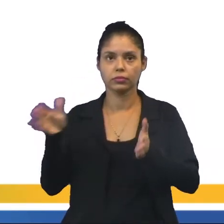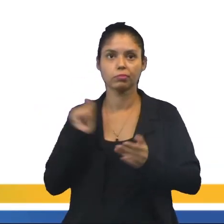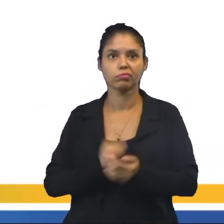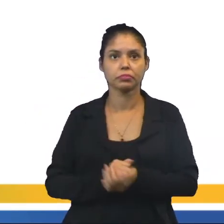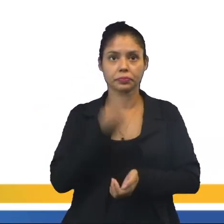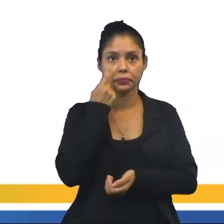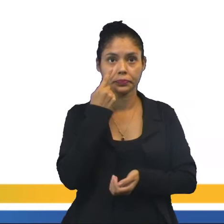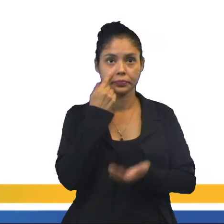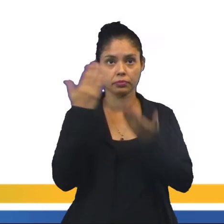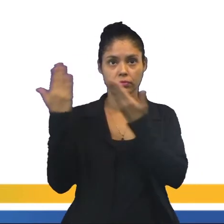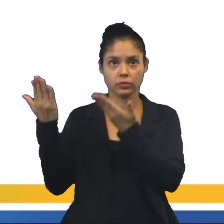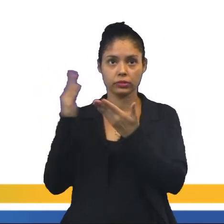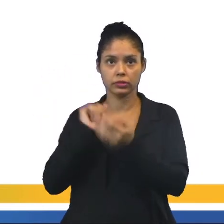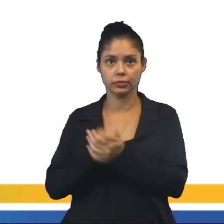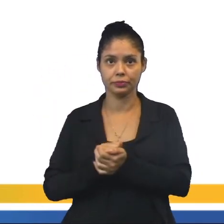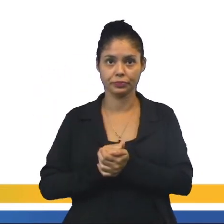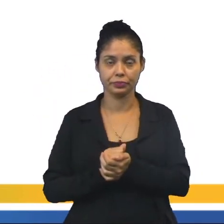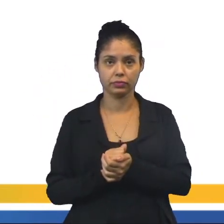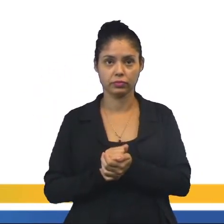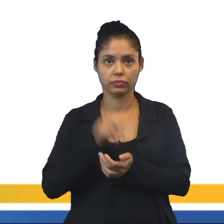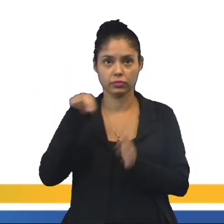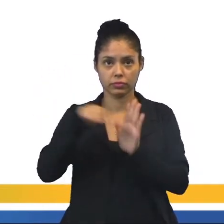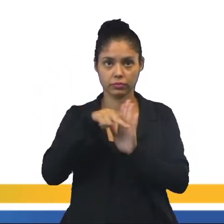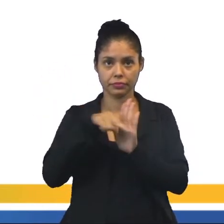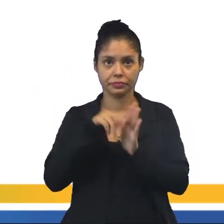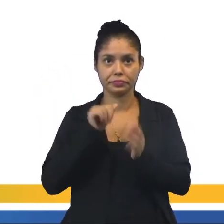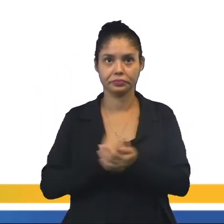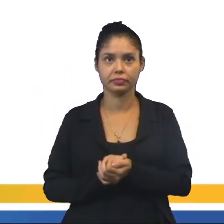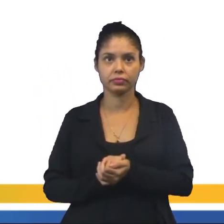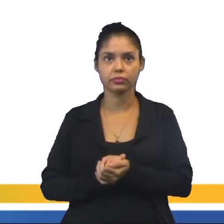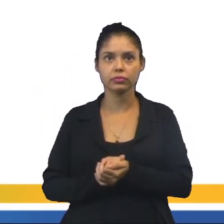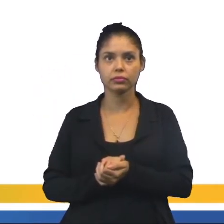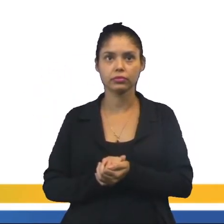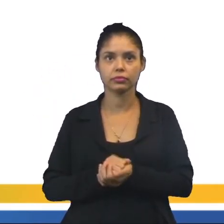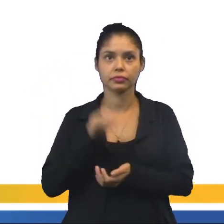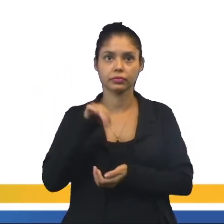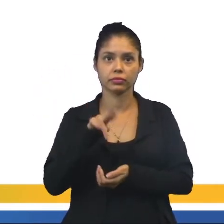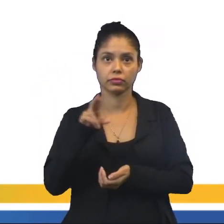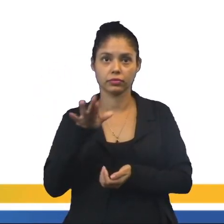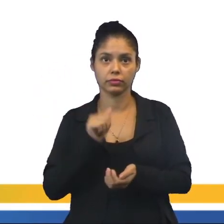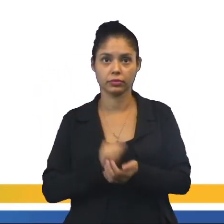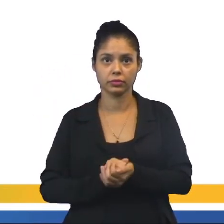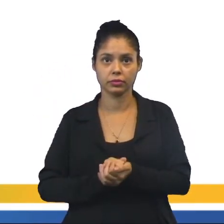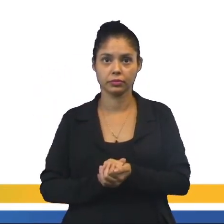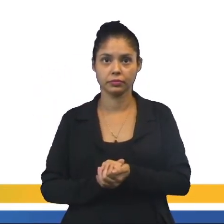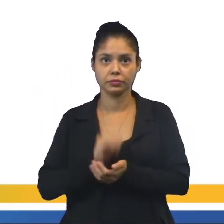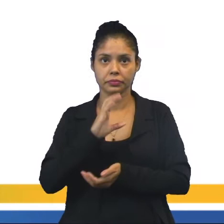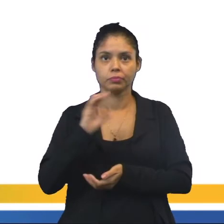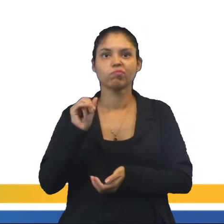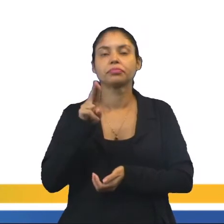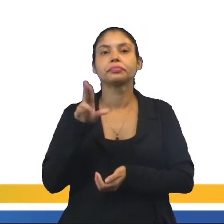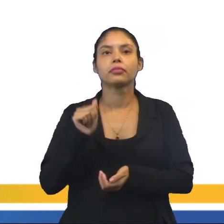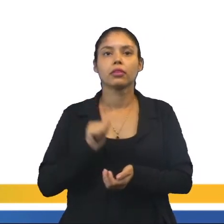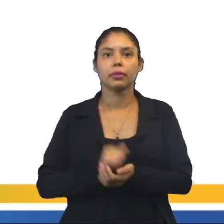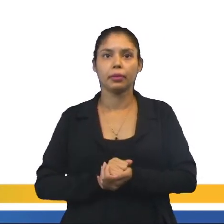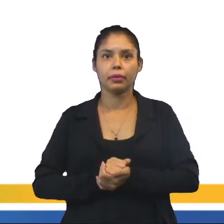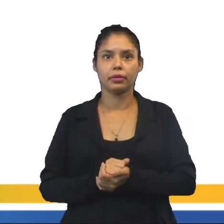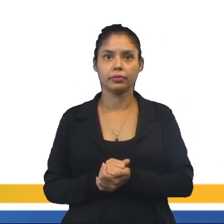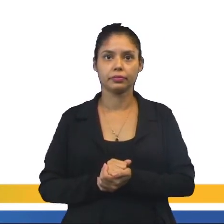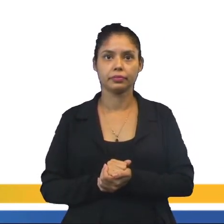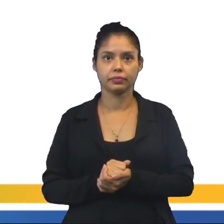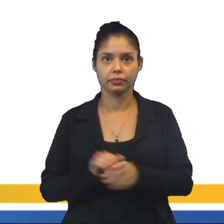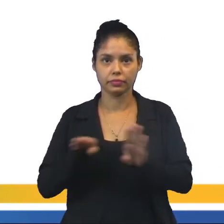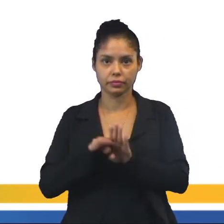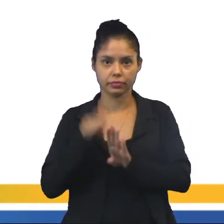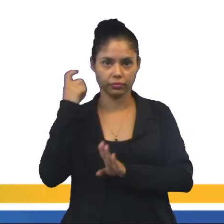intervalo aí que você tá vendo as notinhas tem umas fotinhas semibreve mínima semínima colcheia semicolcheia aí são as